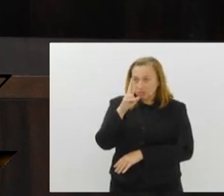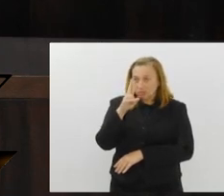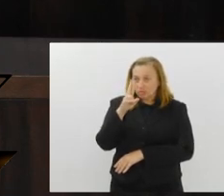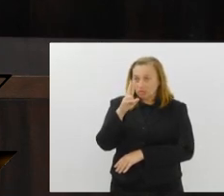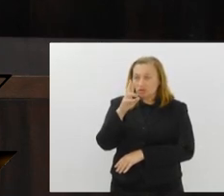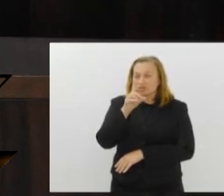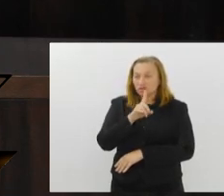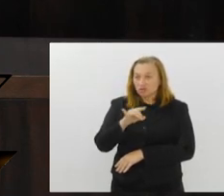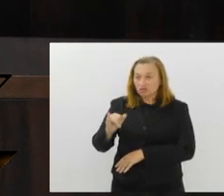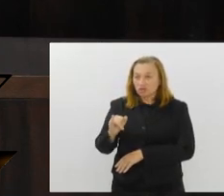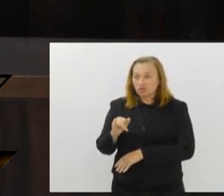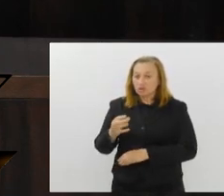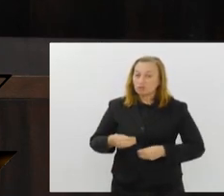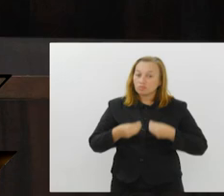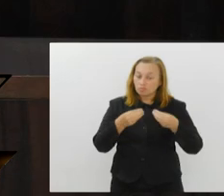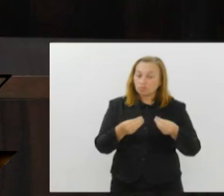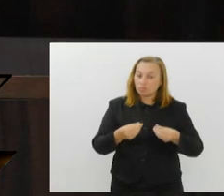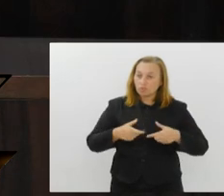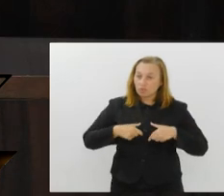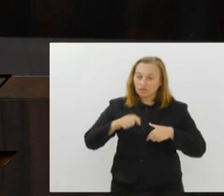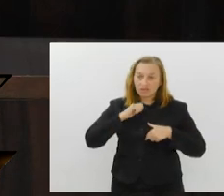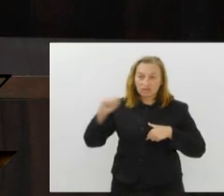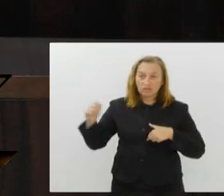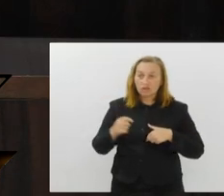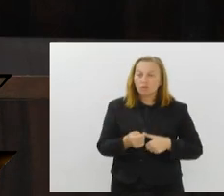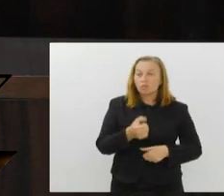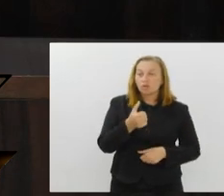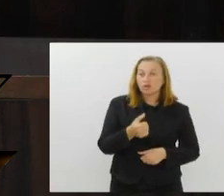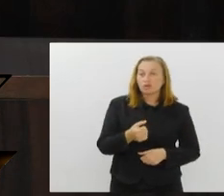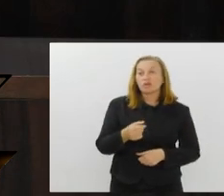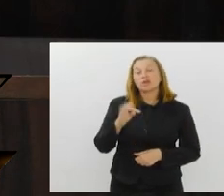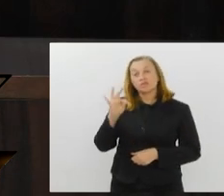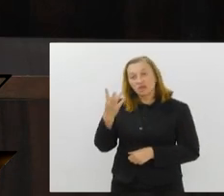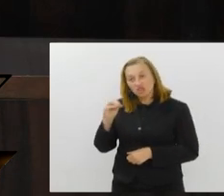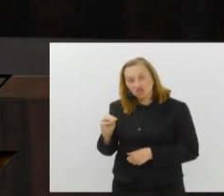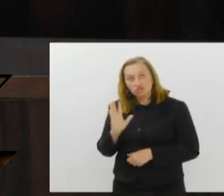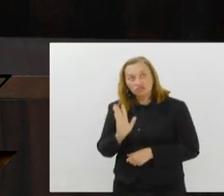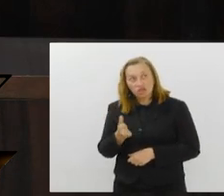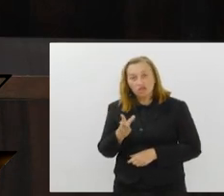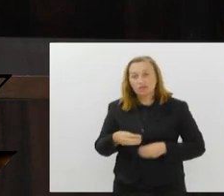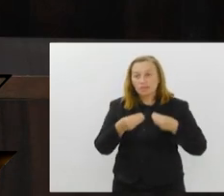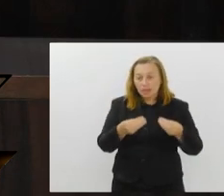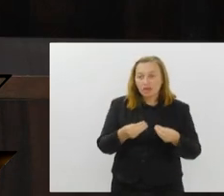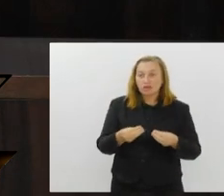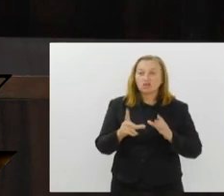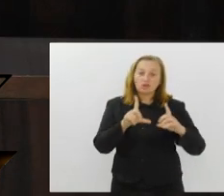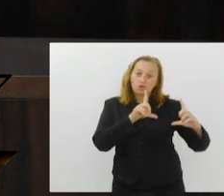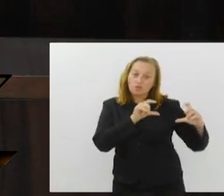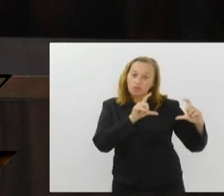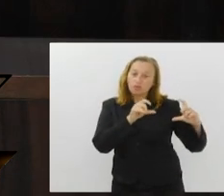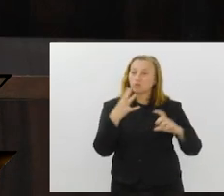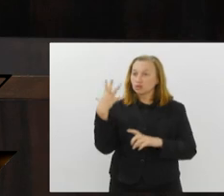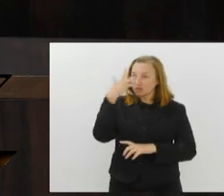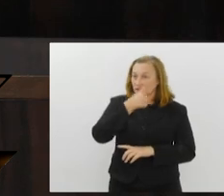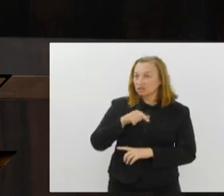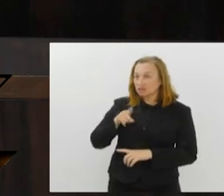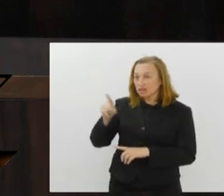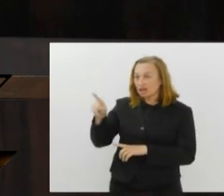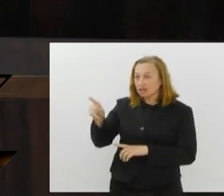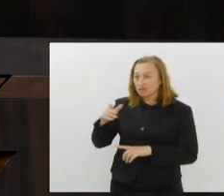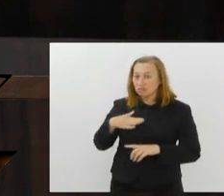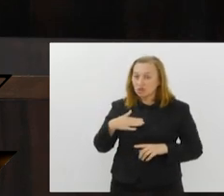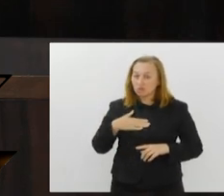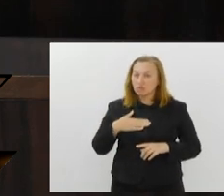Tiradentes e entre elas eu dei pro Betinho e pro Chico Mendes eu tinha inclusive uma foto muito bonita que tá lá no meu